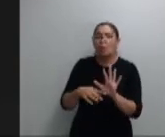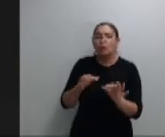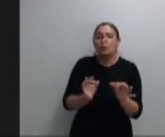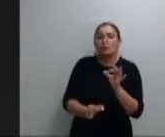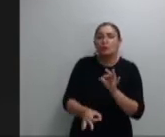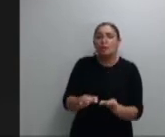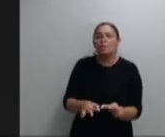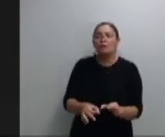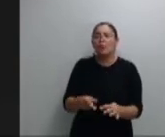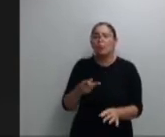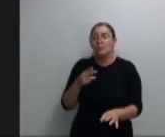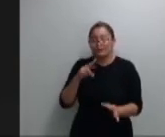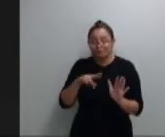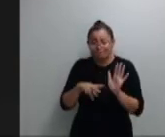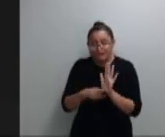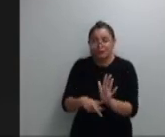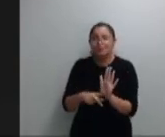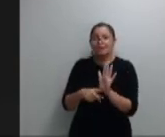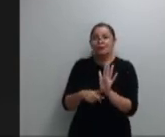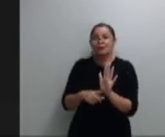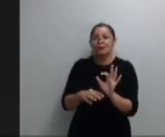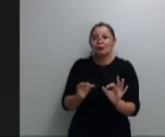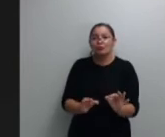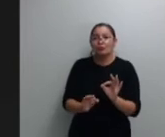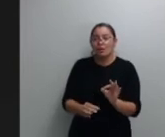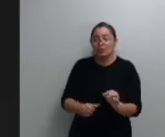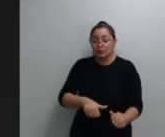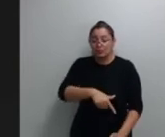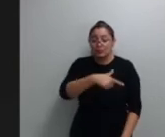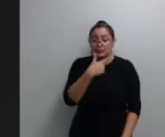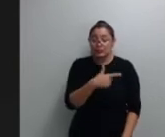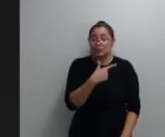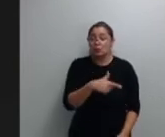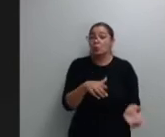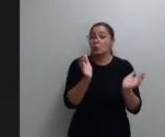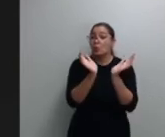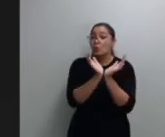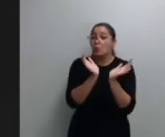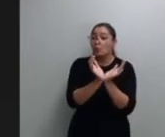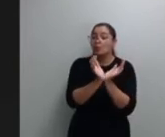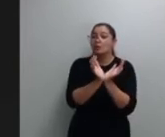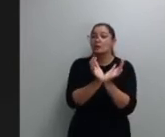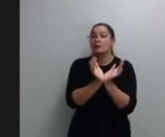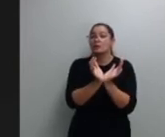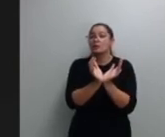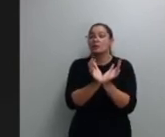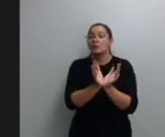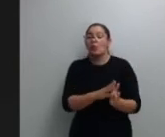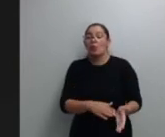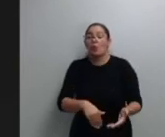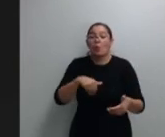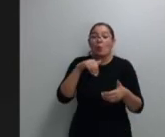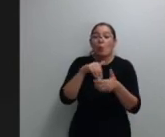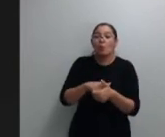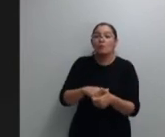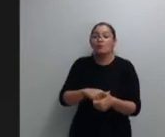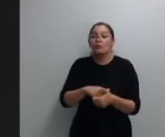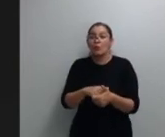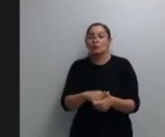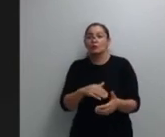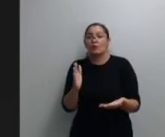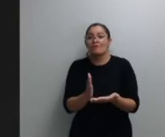edificar este foi no julgamento da segunda turma então o ministro Teori proferiu o voto vencedor na primeira turma fazendo